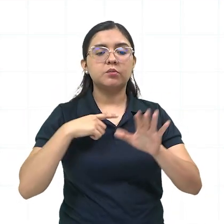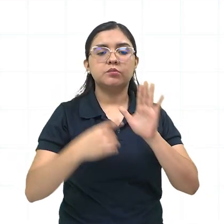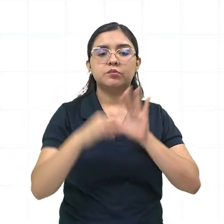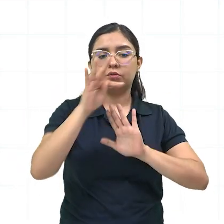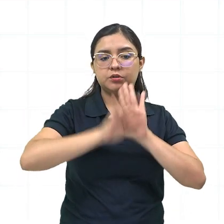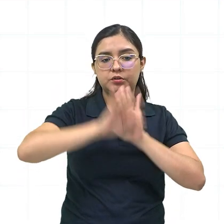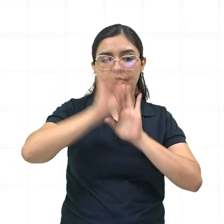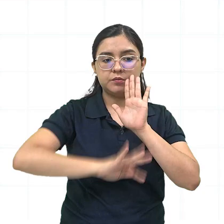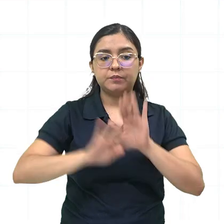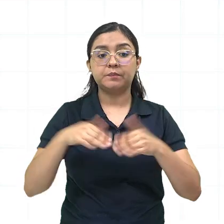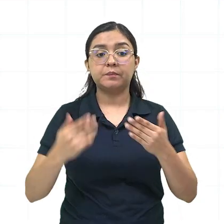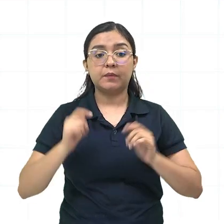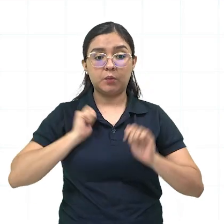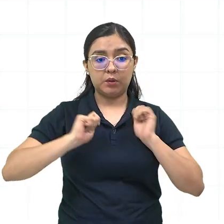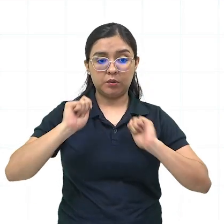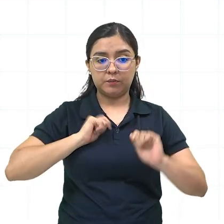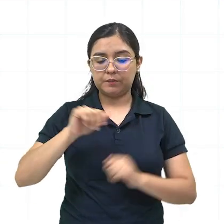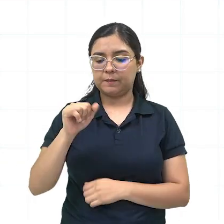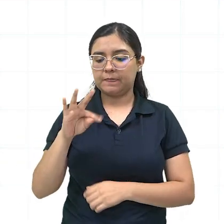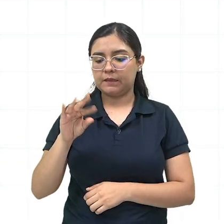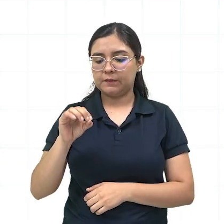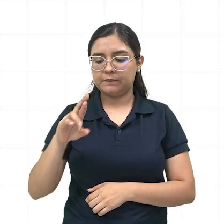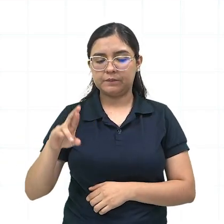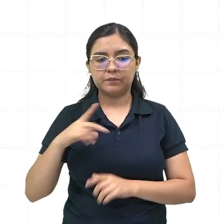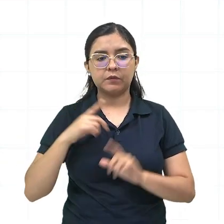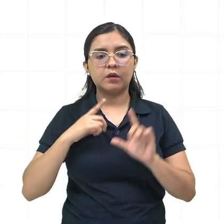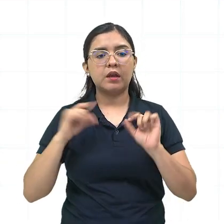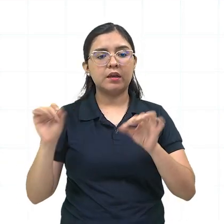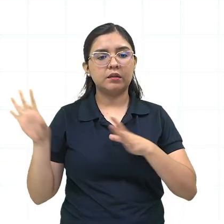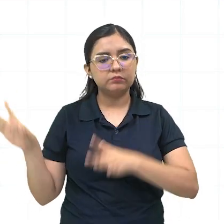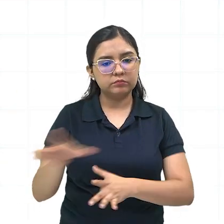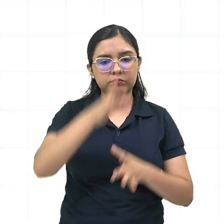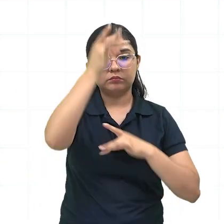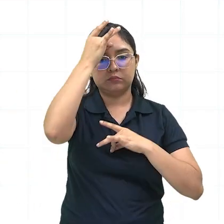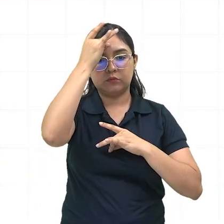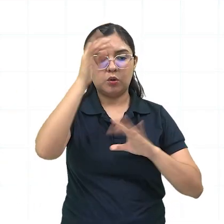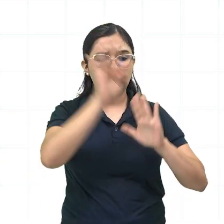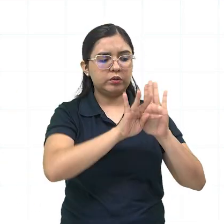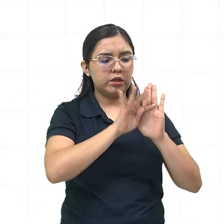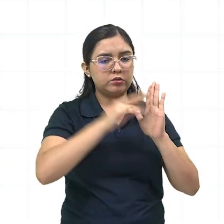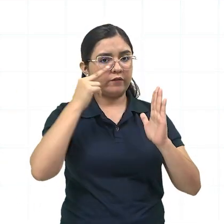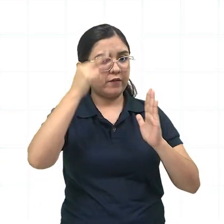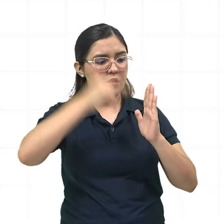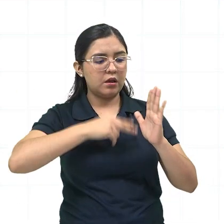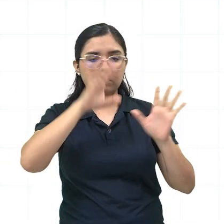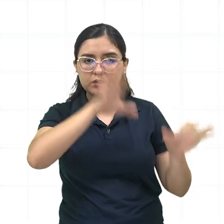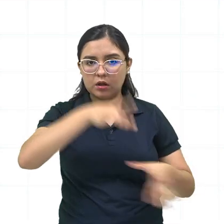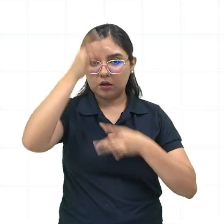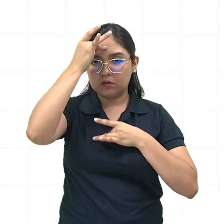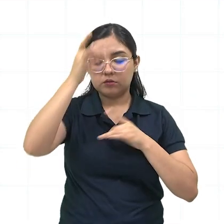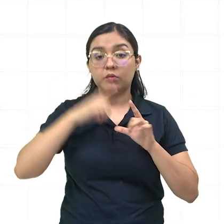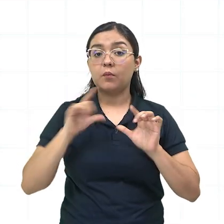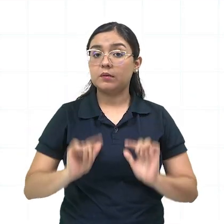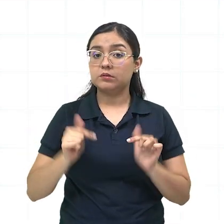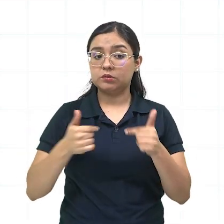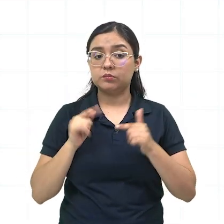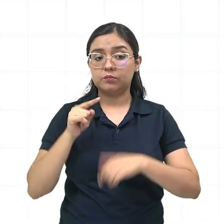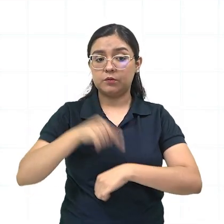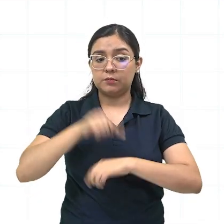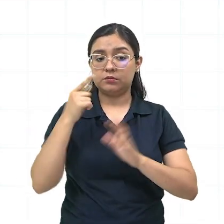textos. O ator é aquele que materializa o texto através da